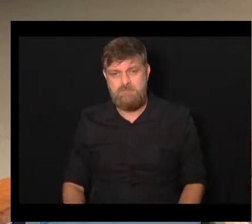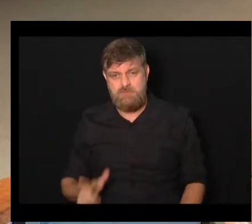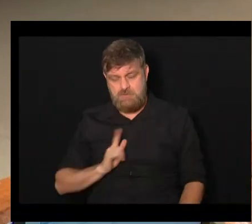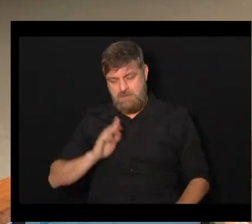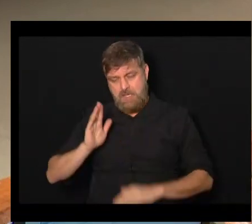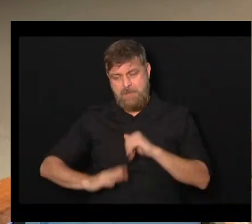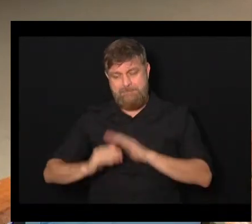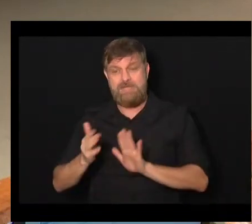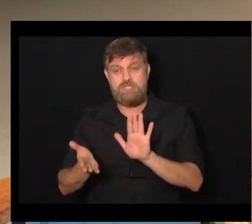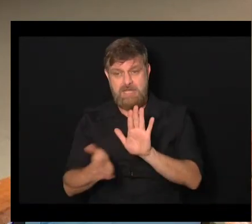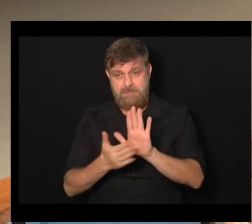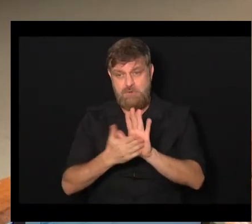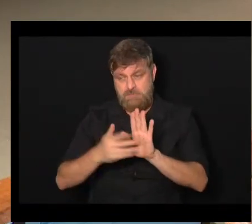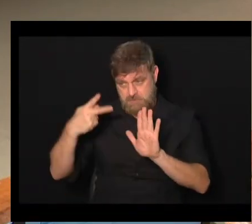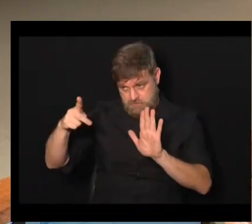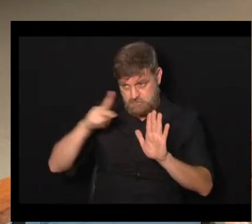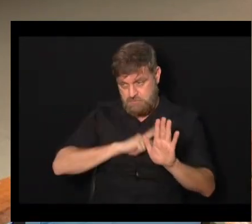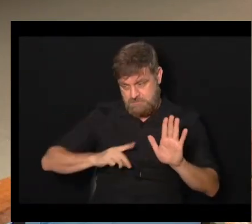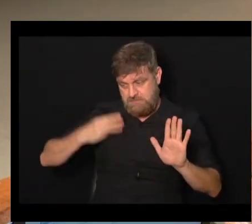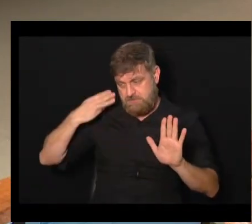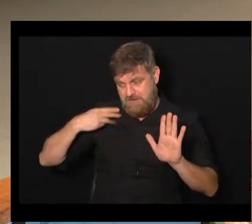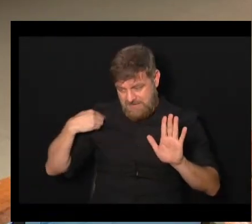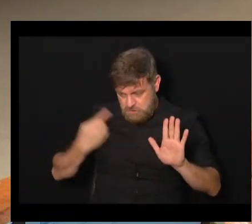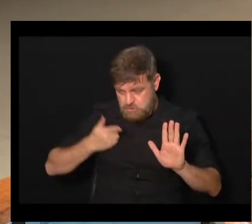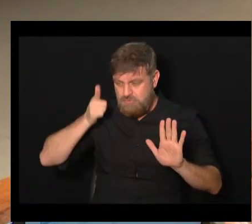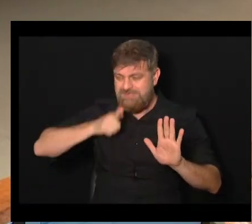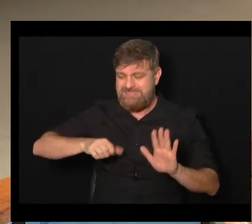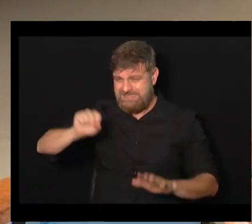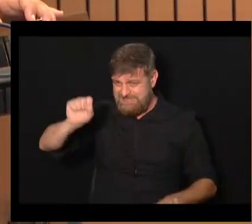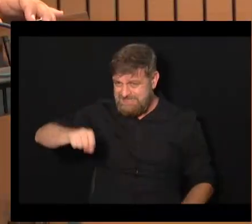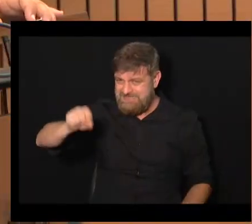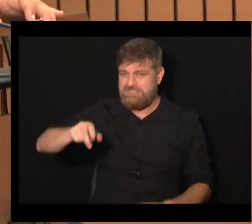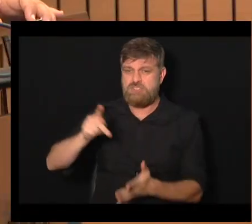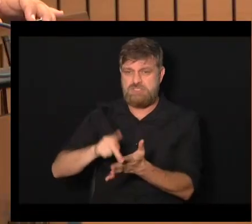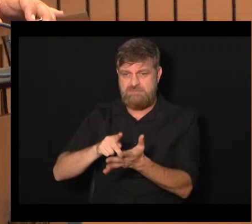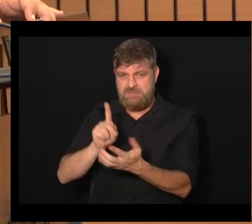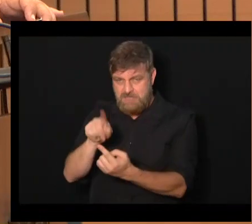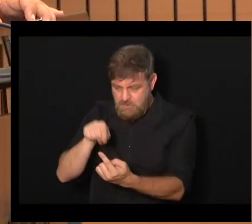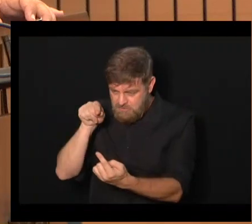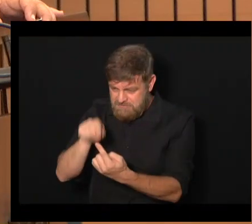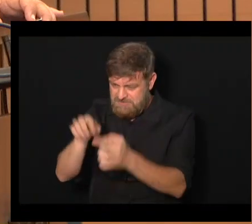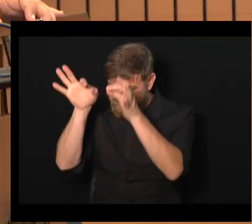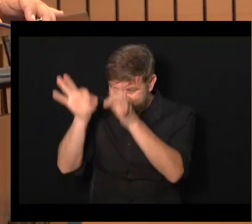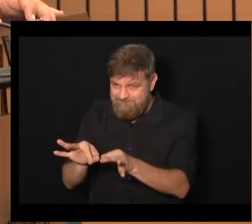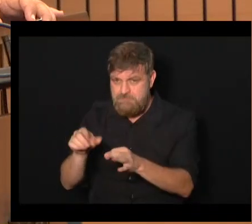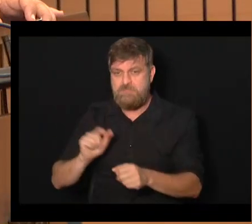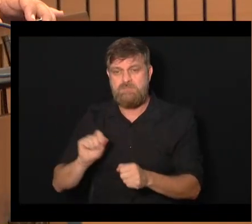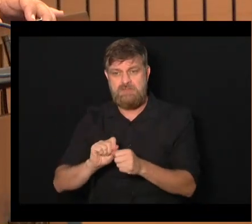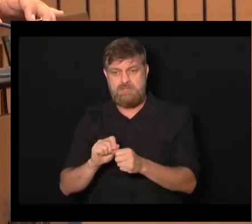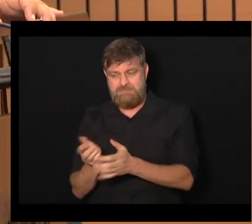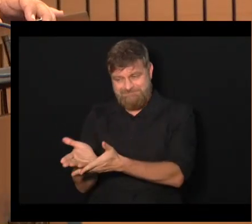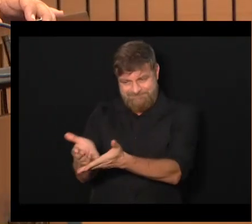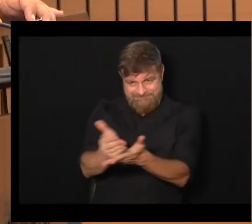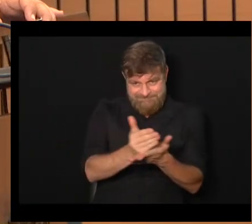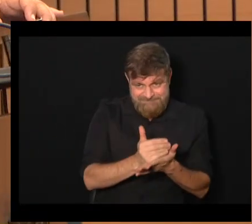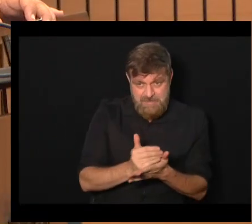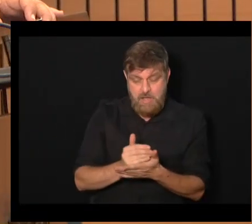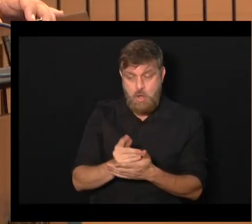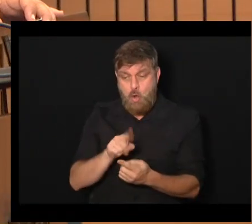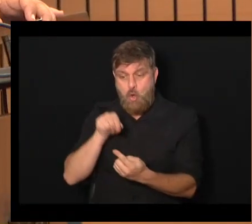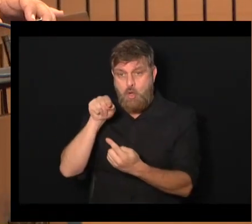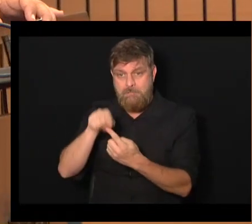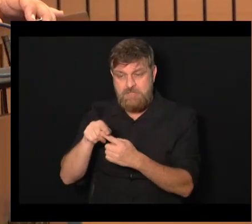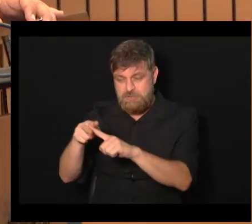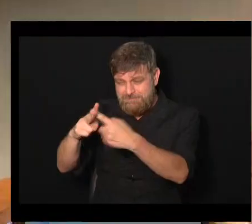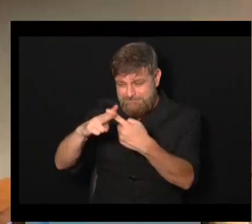medida proposta por Vossa Excelência, a gente consiga sim esse intento, né, conseguir levantar recurso para poder